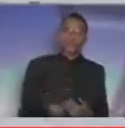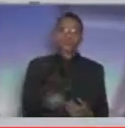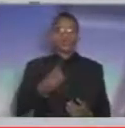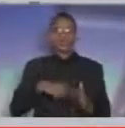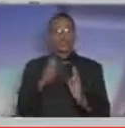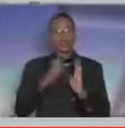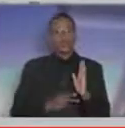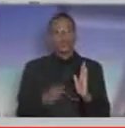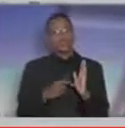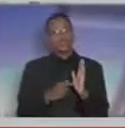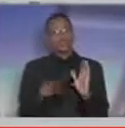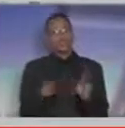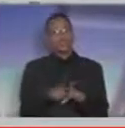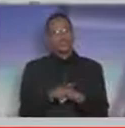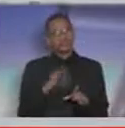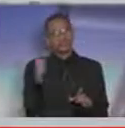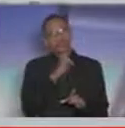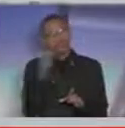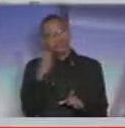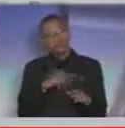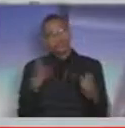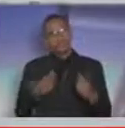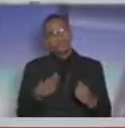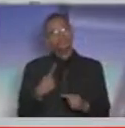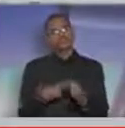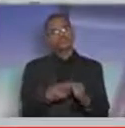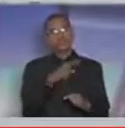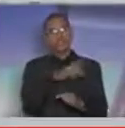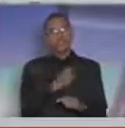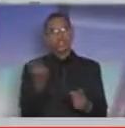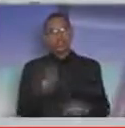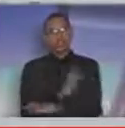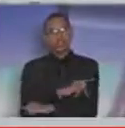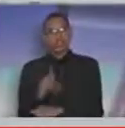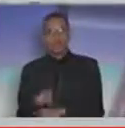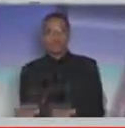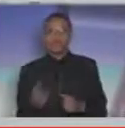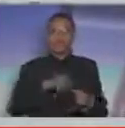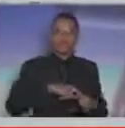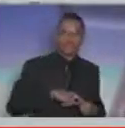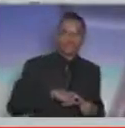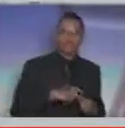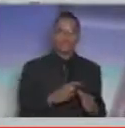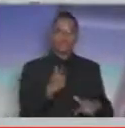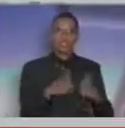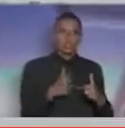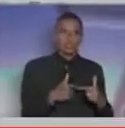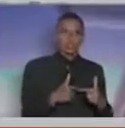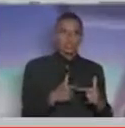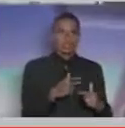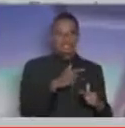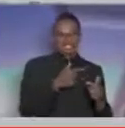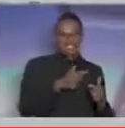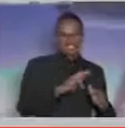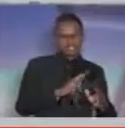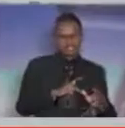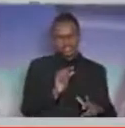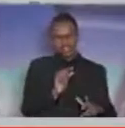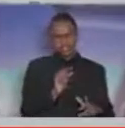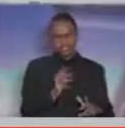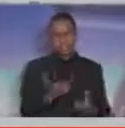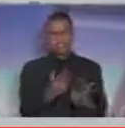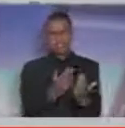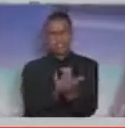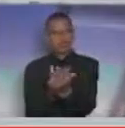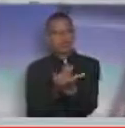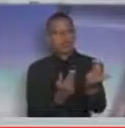entra em caráter de extrema urgência e readaptado é um professor como outro qualquer ele pertence a